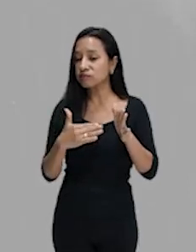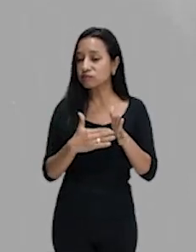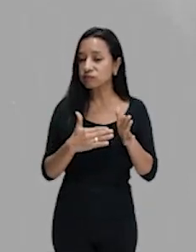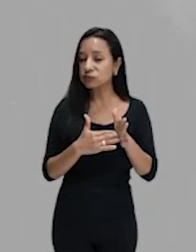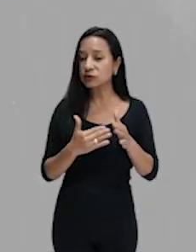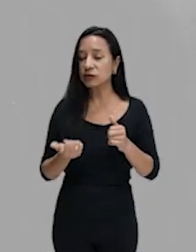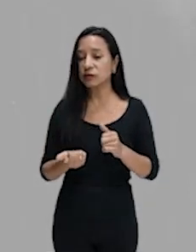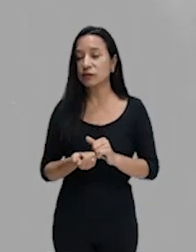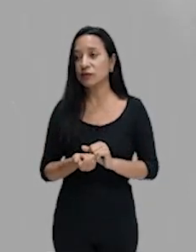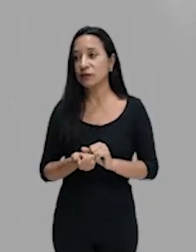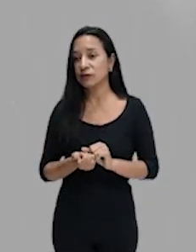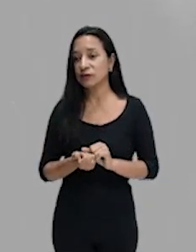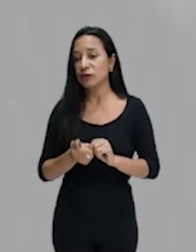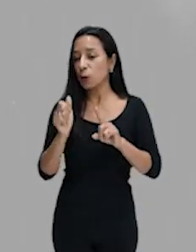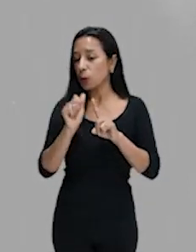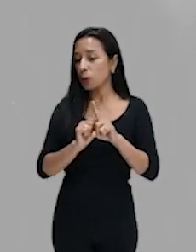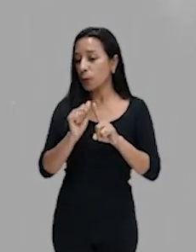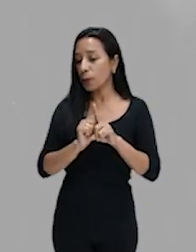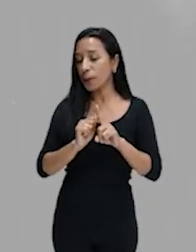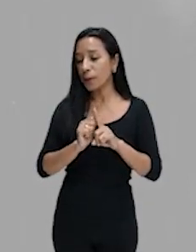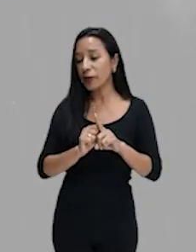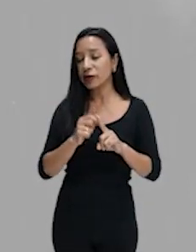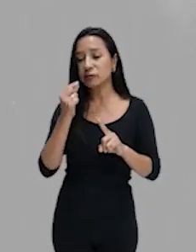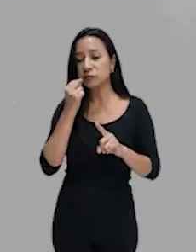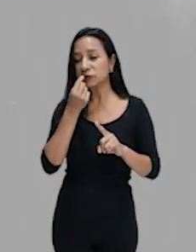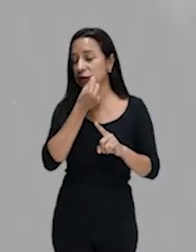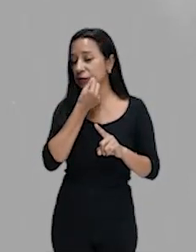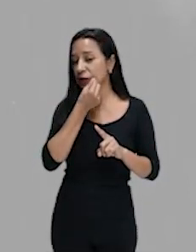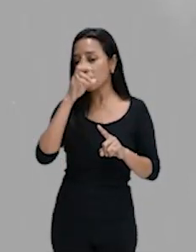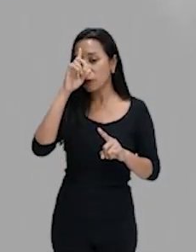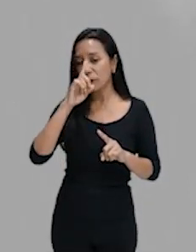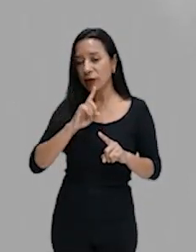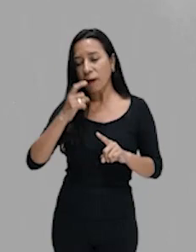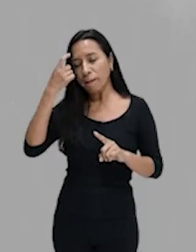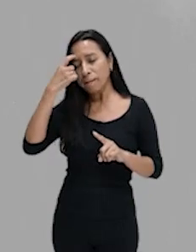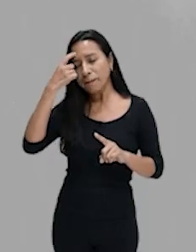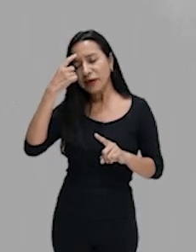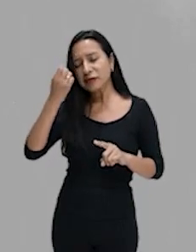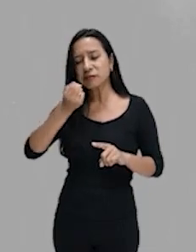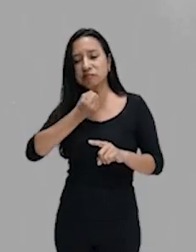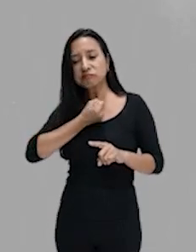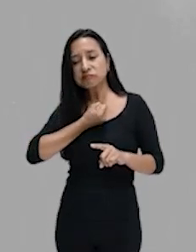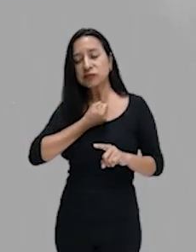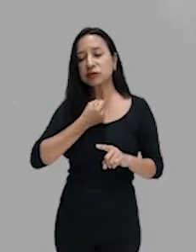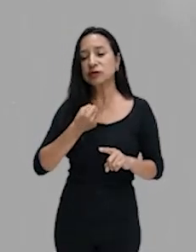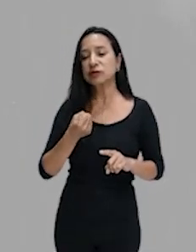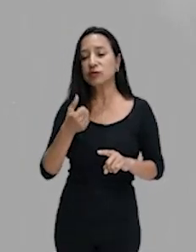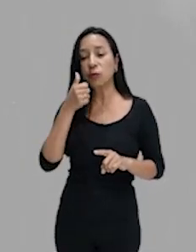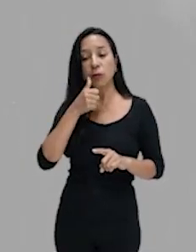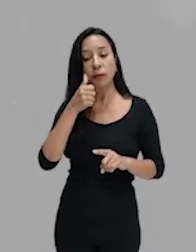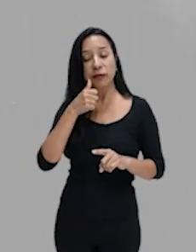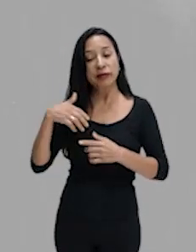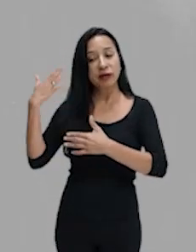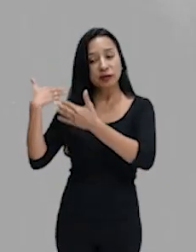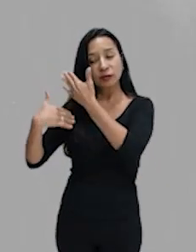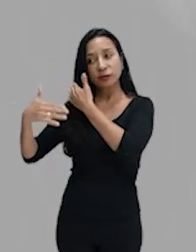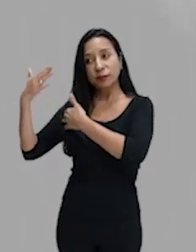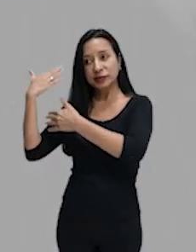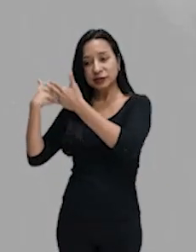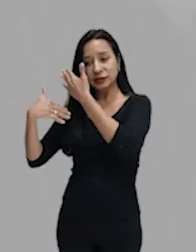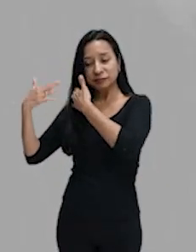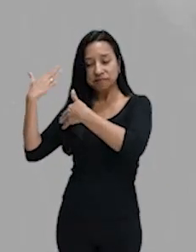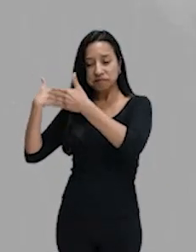gente, né, nós estamos no mês de Setembro Amarelo, então a gente já pensa em suicídio, pensa em se matar. E uma mulher dessa, que tem